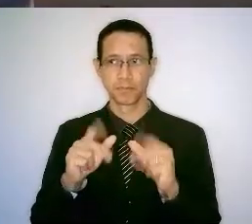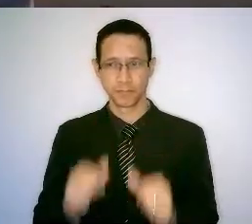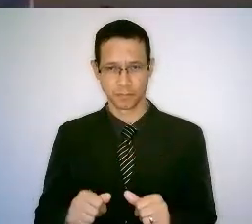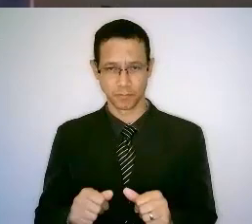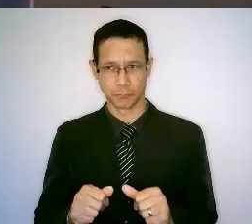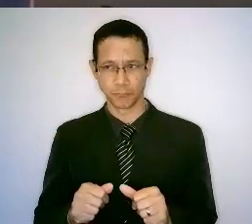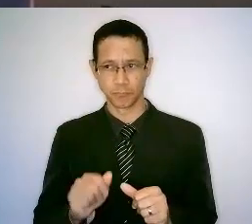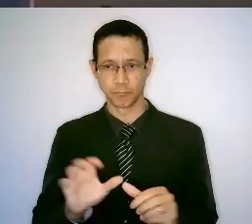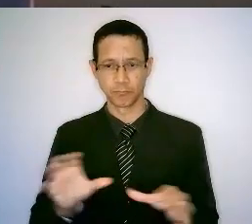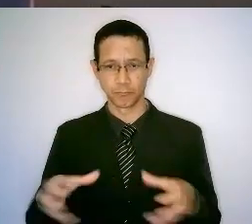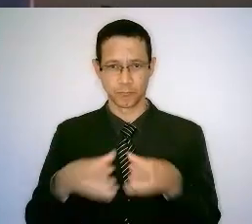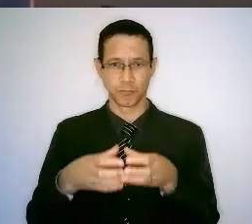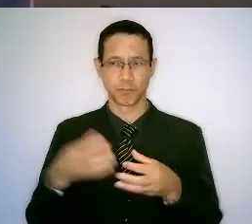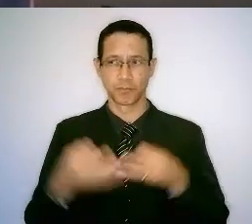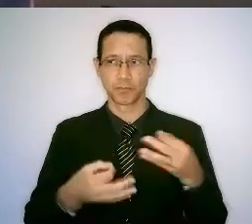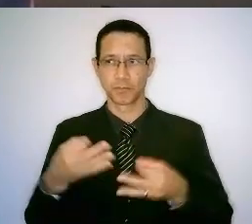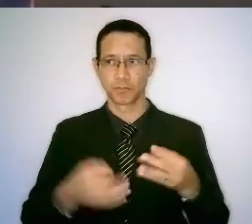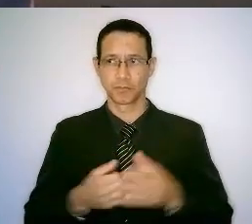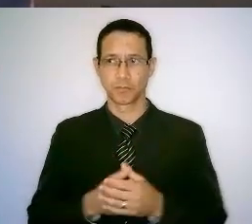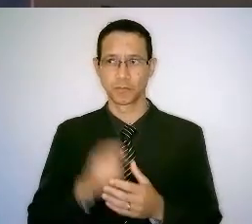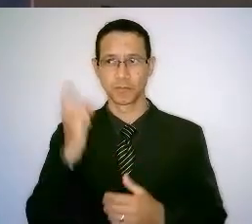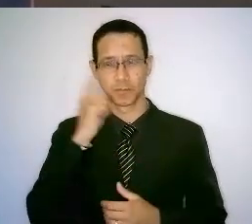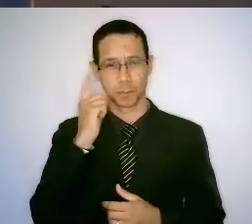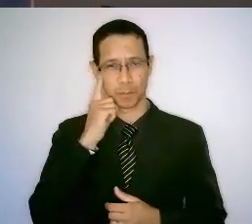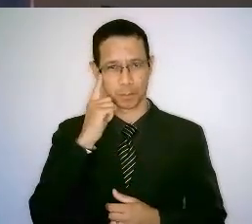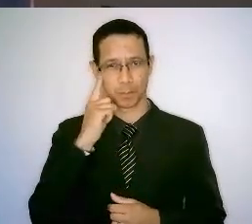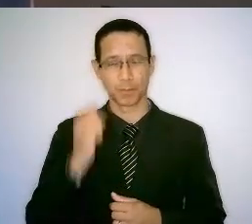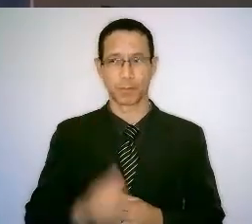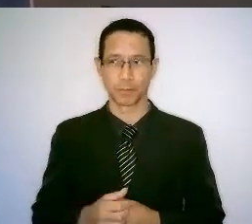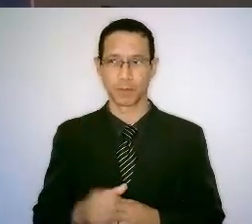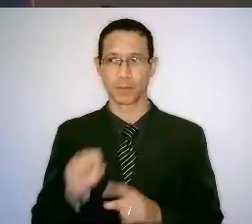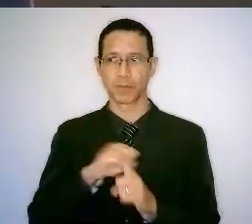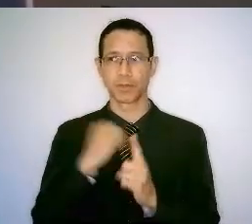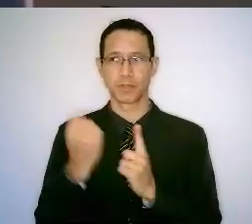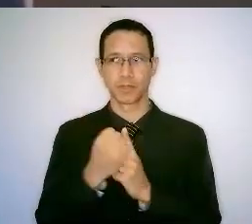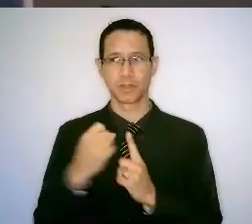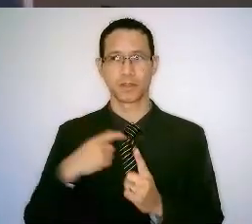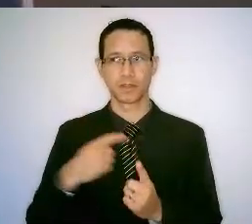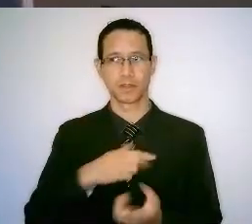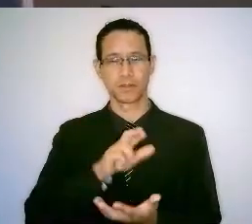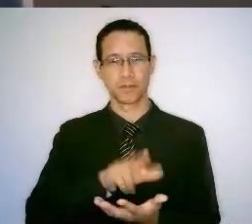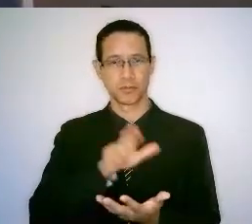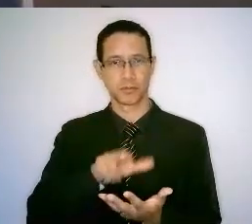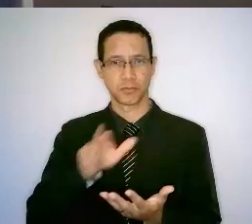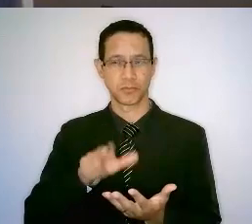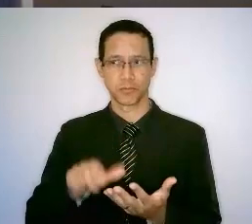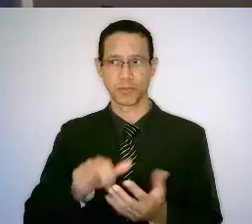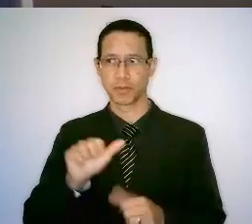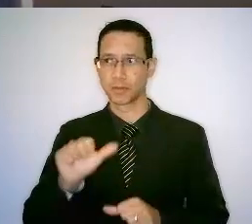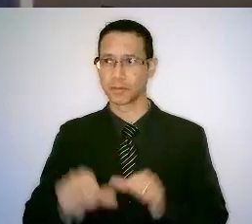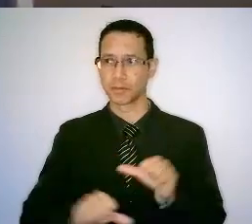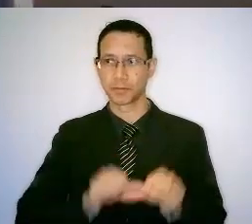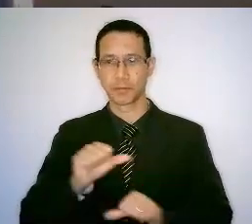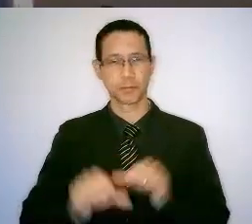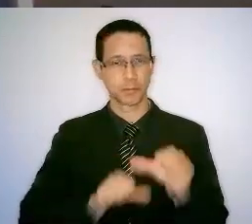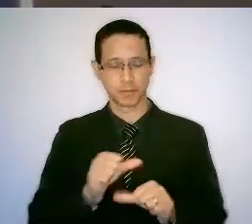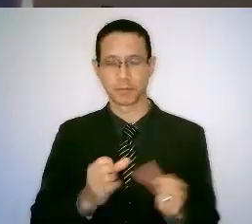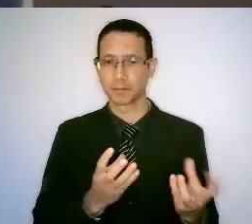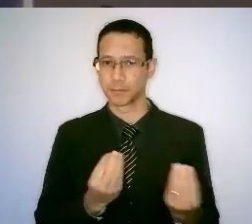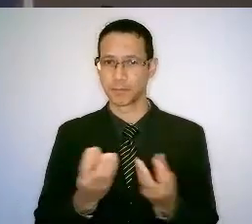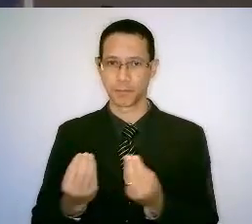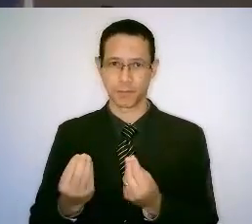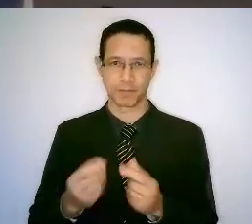justiça. Nós sabemos que nossa sociedade passa por várias transformações e essas transformações,